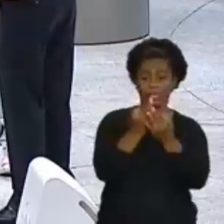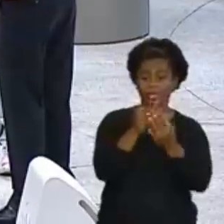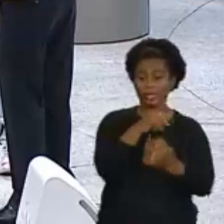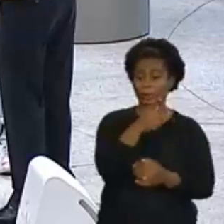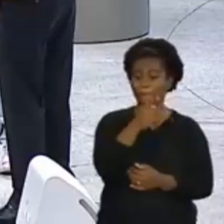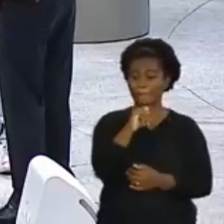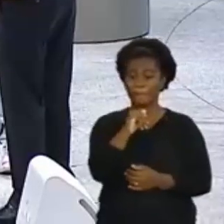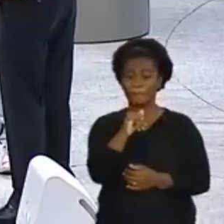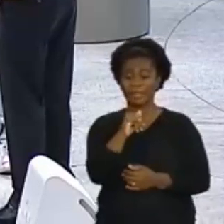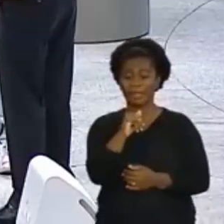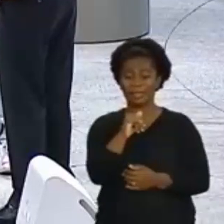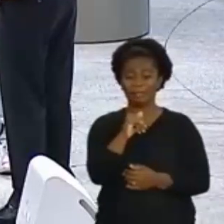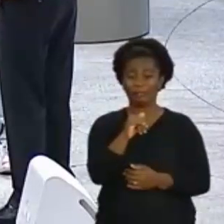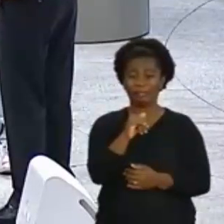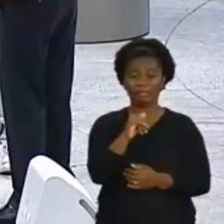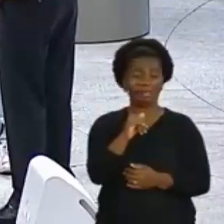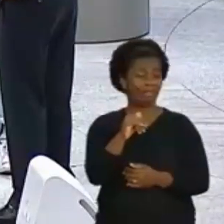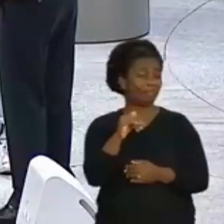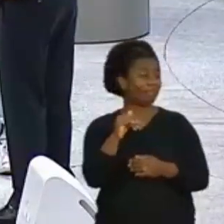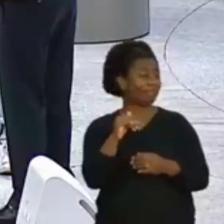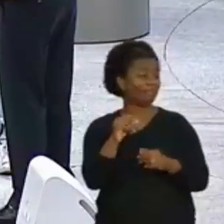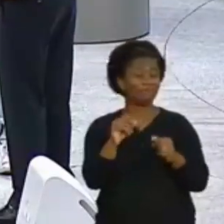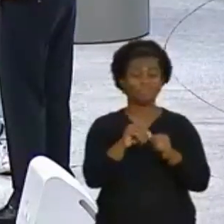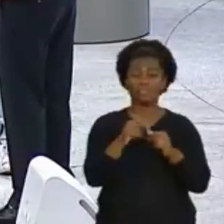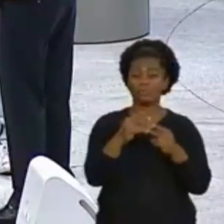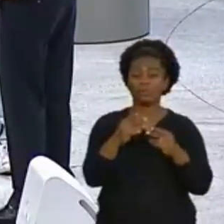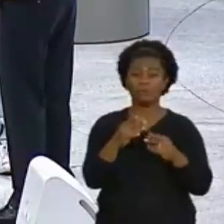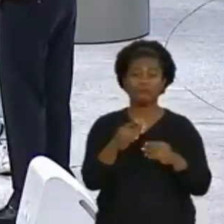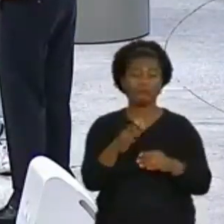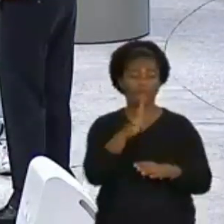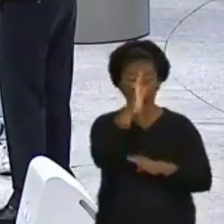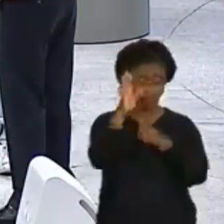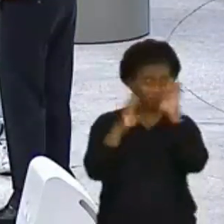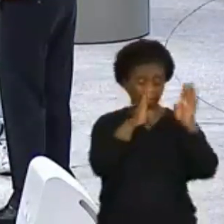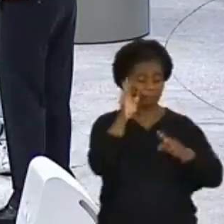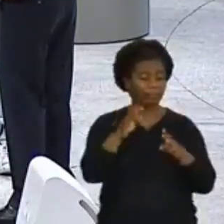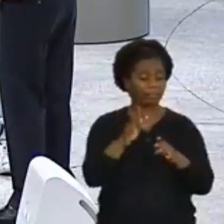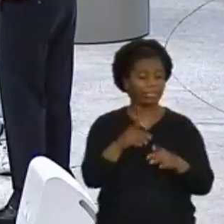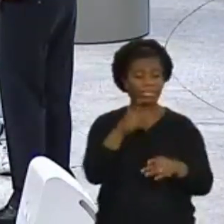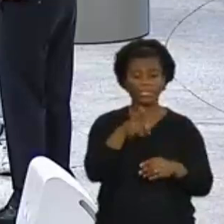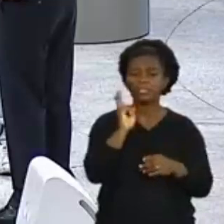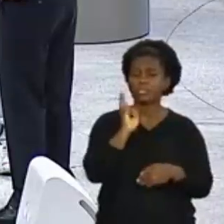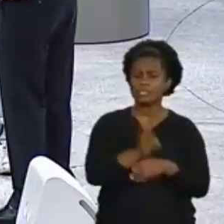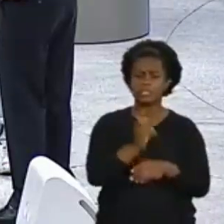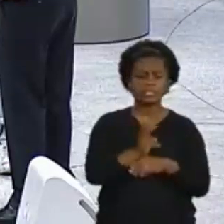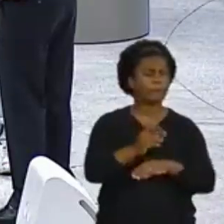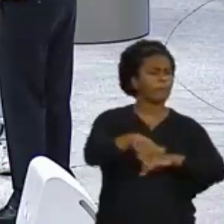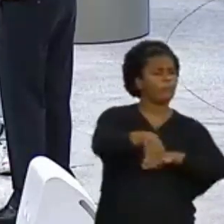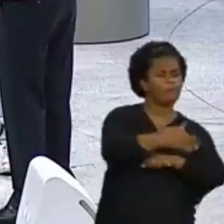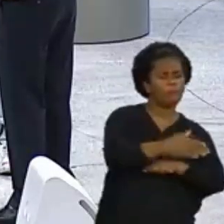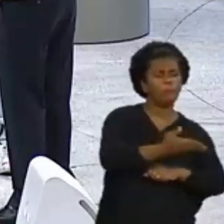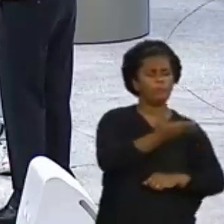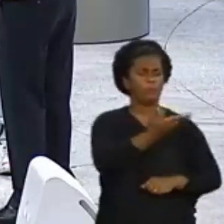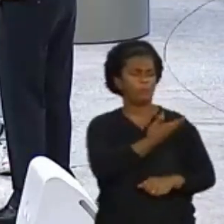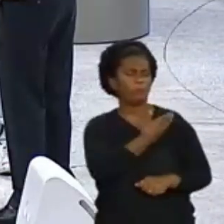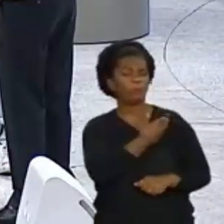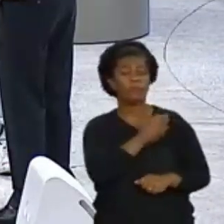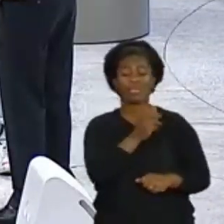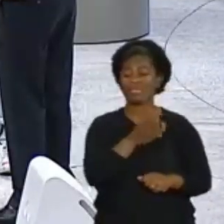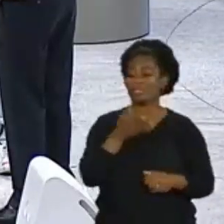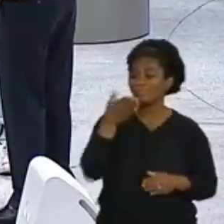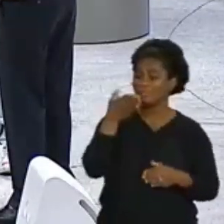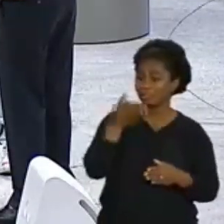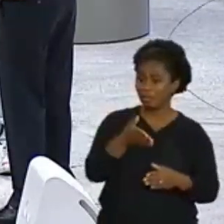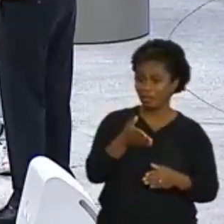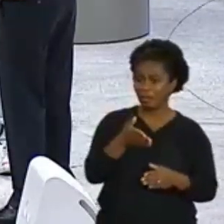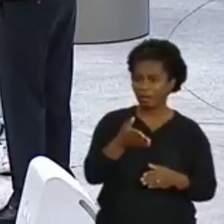ausente. A gente não tinha ele junto com a gente. Era sempre na rua, sempre com amizades. Ele pisava dentro de casa, aparecia